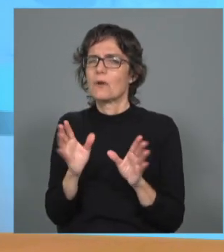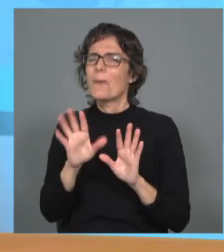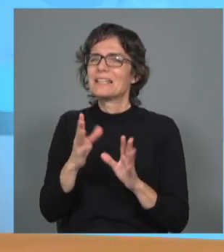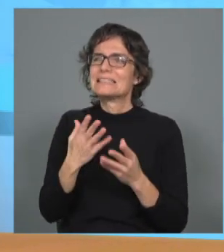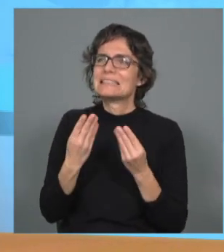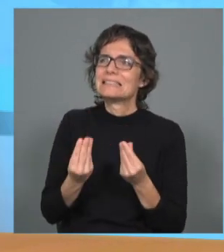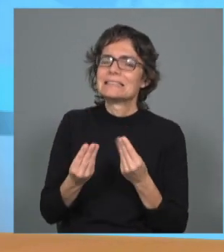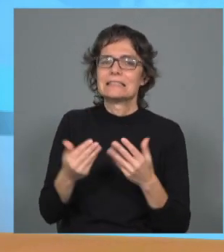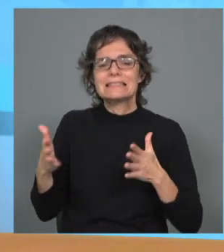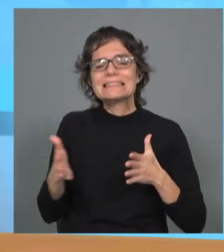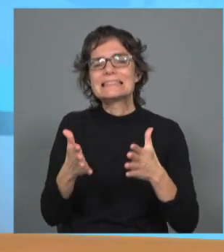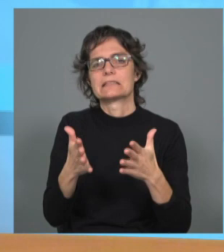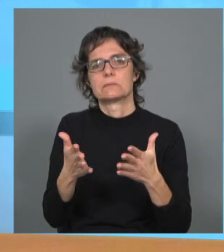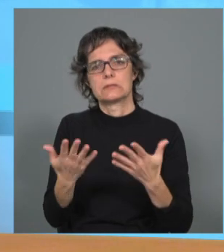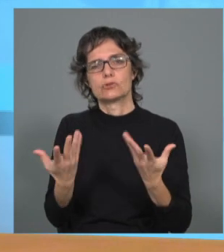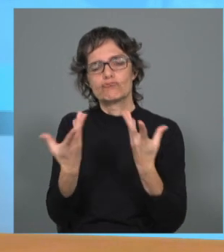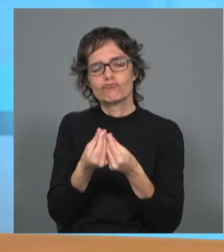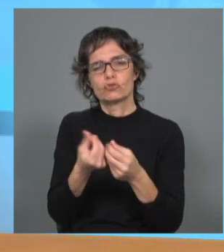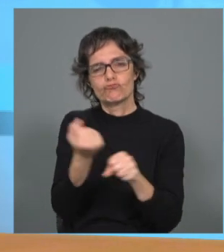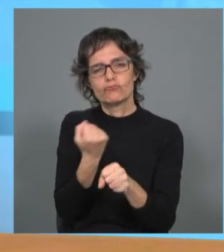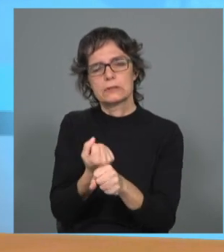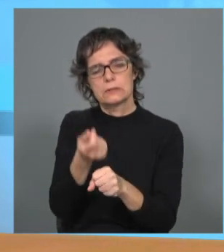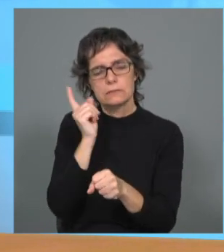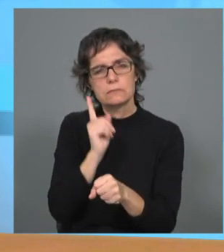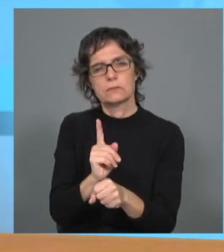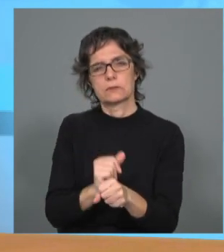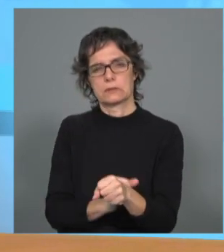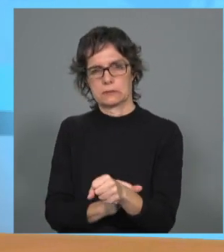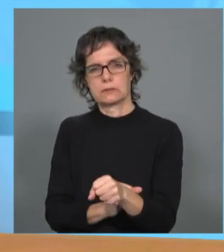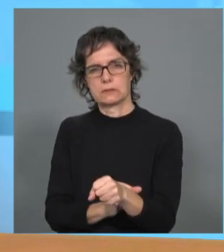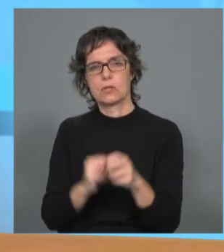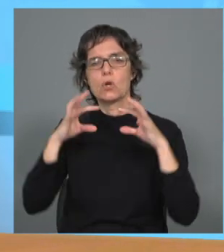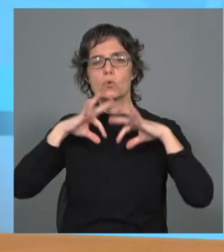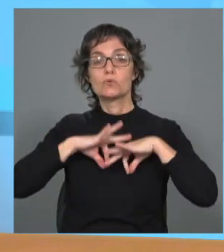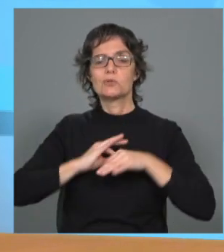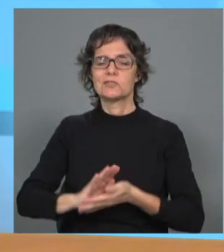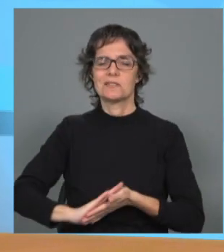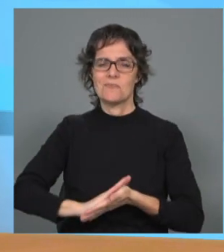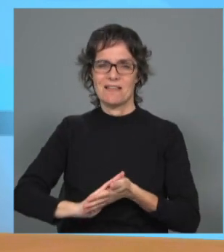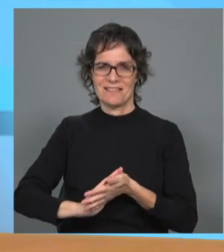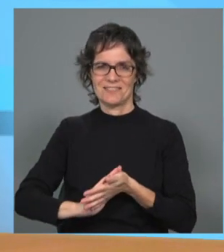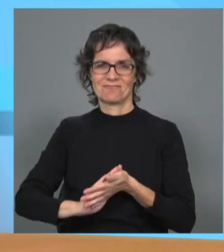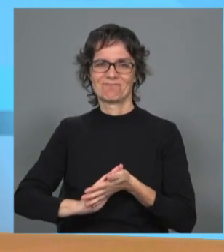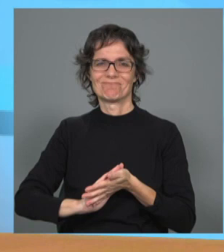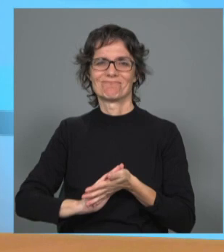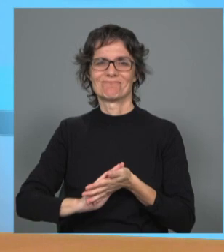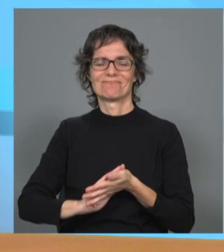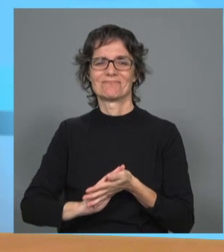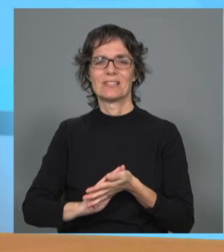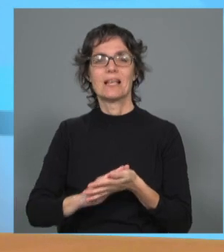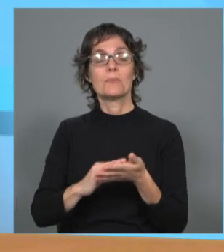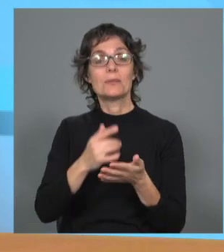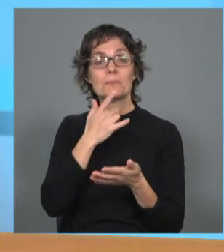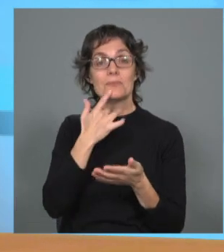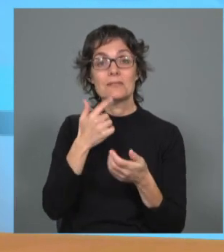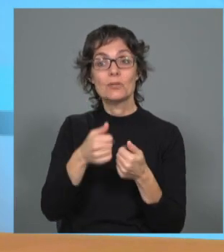ser feito junto e, sobretudo, inspirado pelo Espírito Santo. E, portanto, percebermos todos o que é que